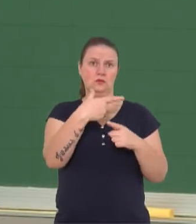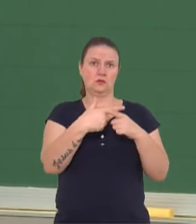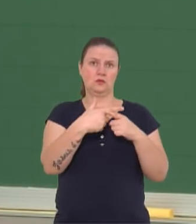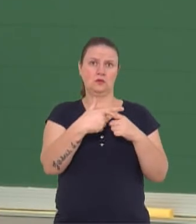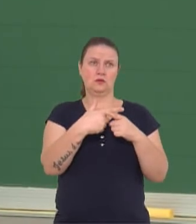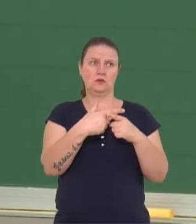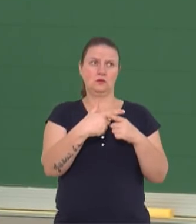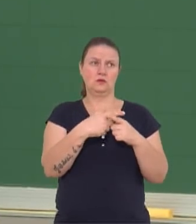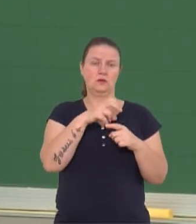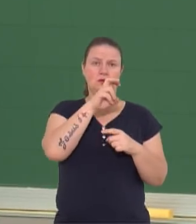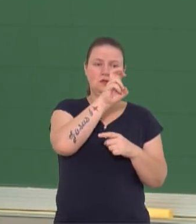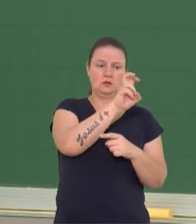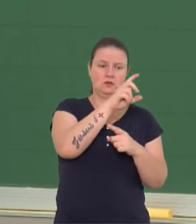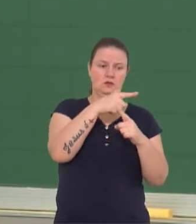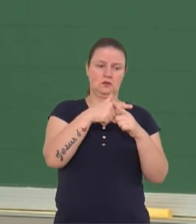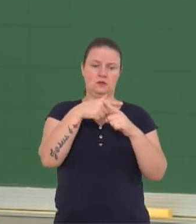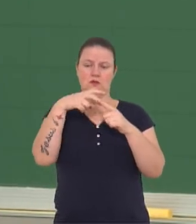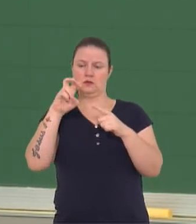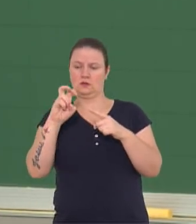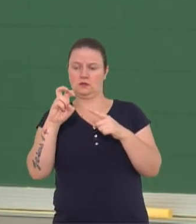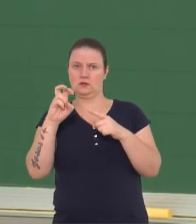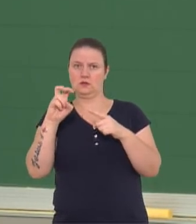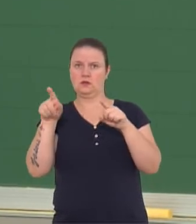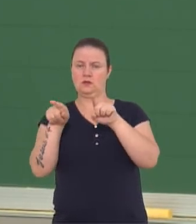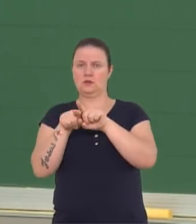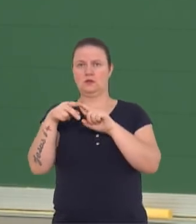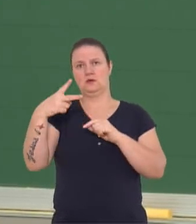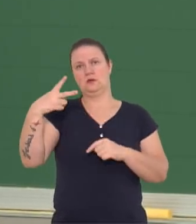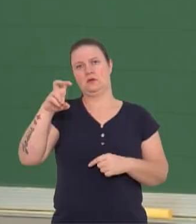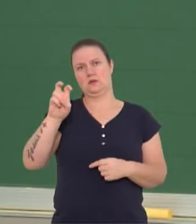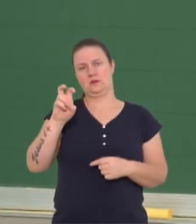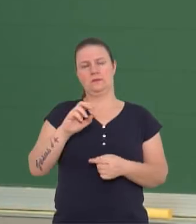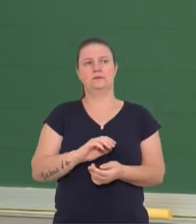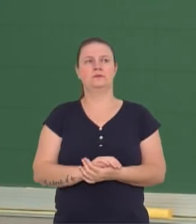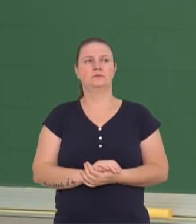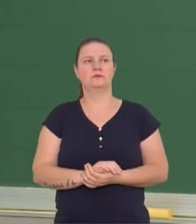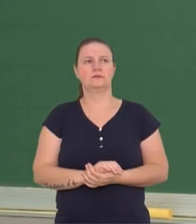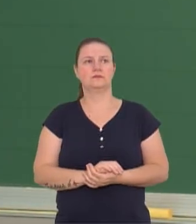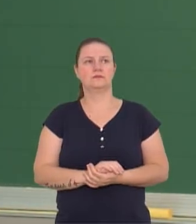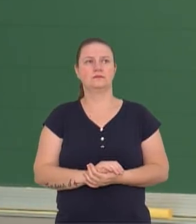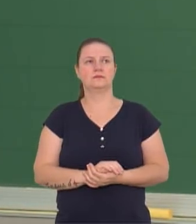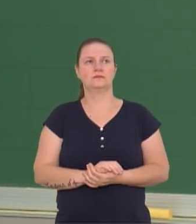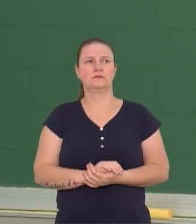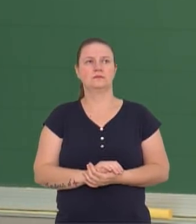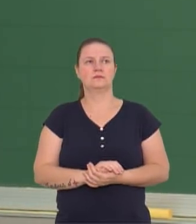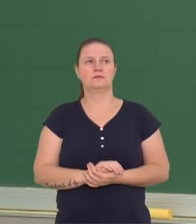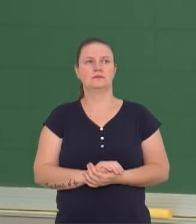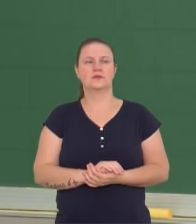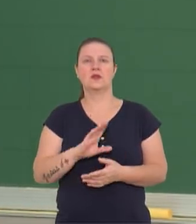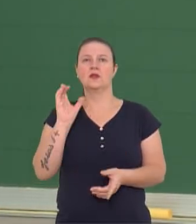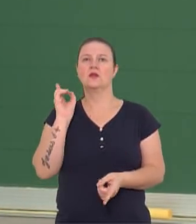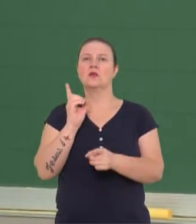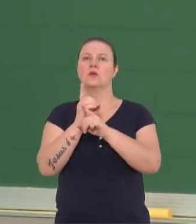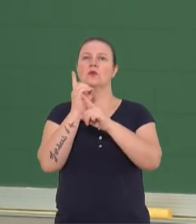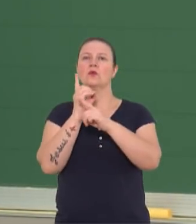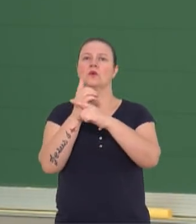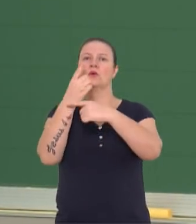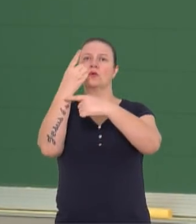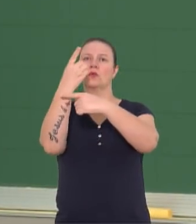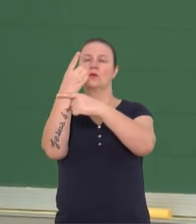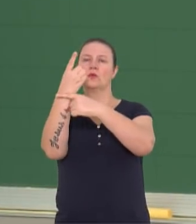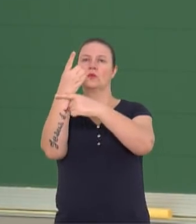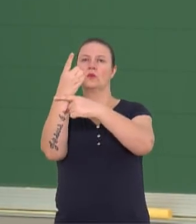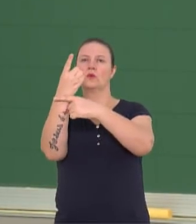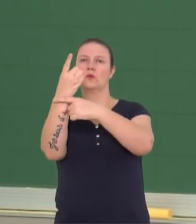5 vezes 5, 25. Então, quer dizer que daqui para cá, eu já poderia ter dividido